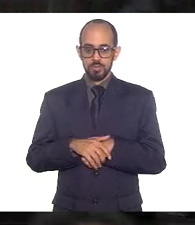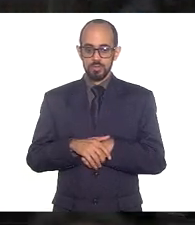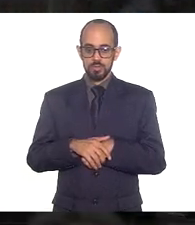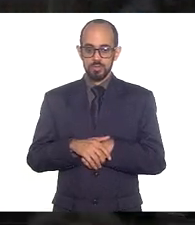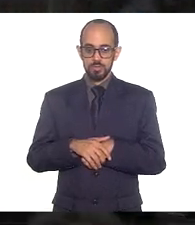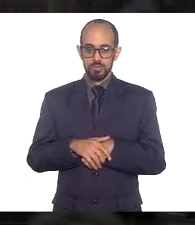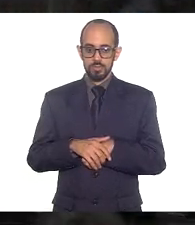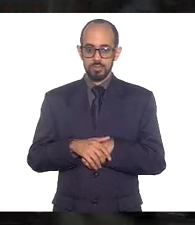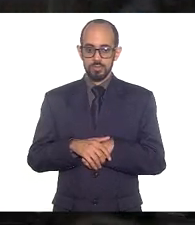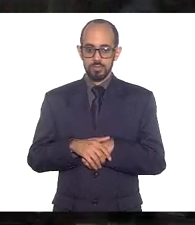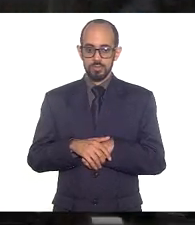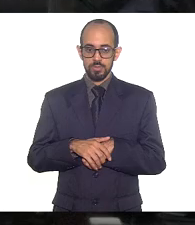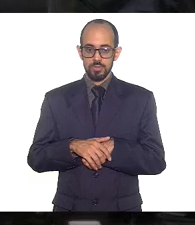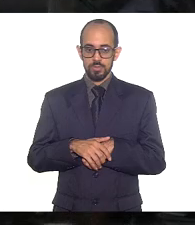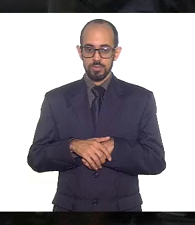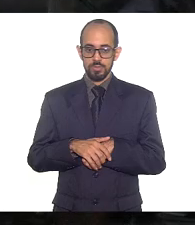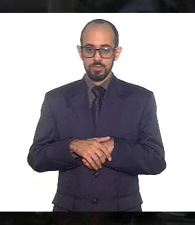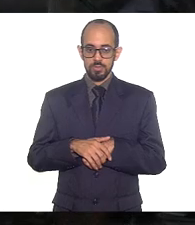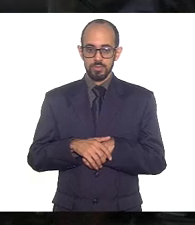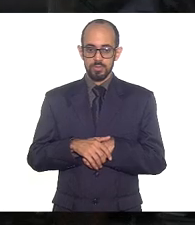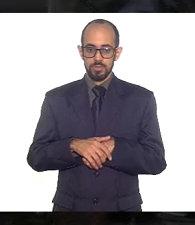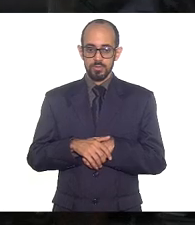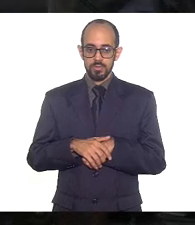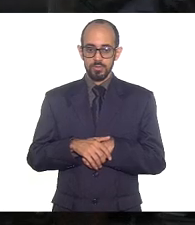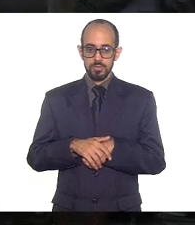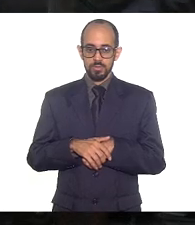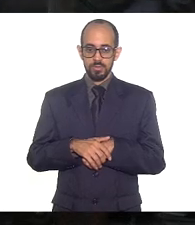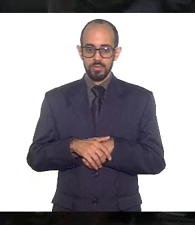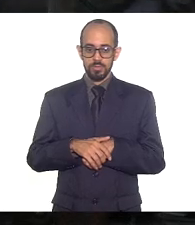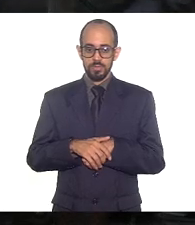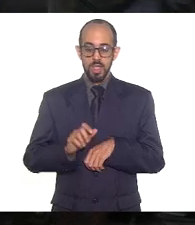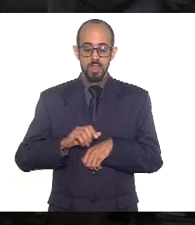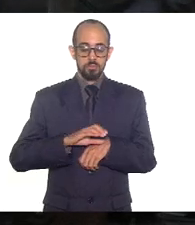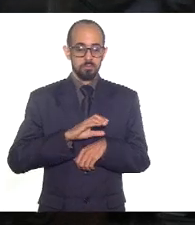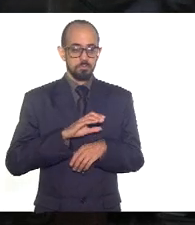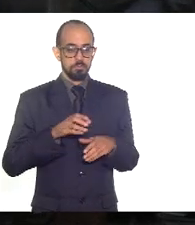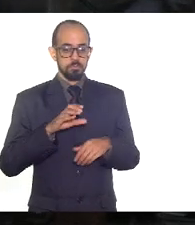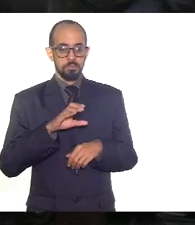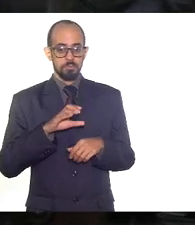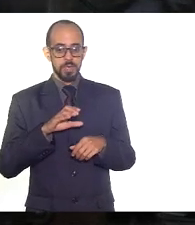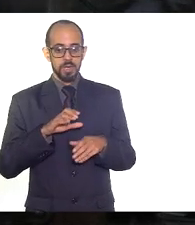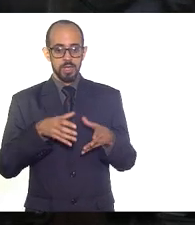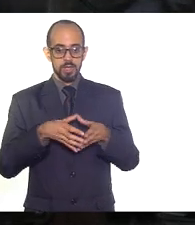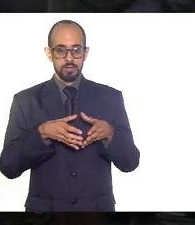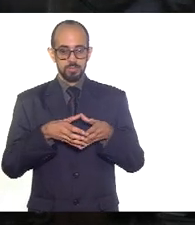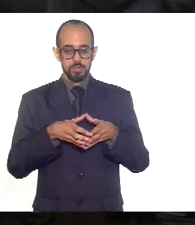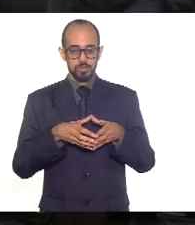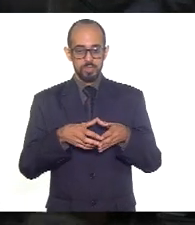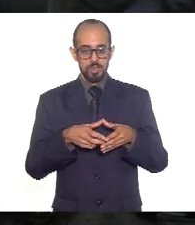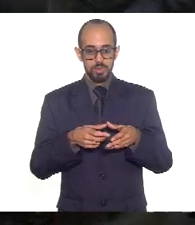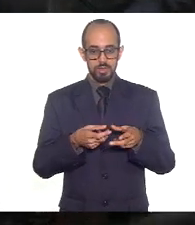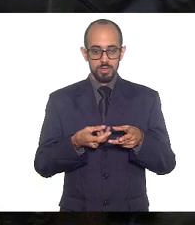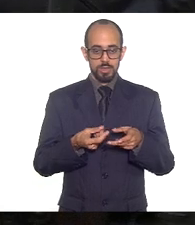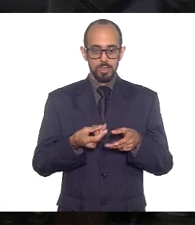favorável eu vou emendar de dois favela 2 da comissão de tributação Deputado Luiz Paulo